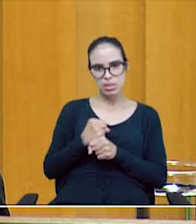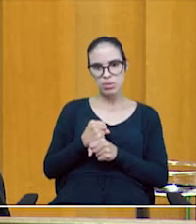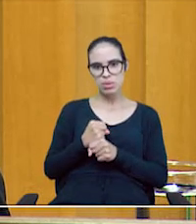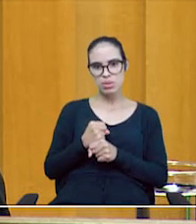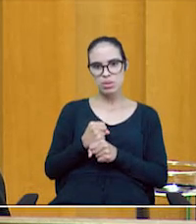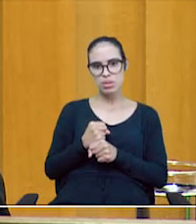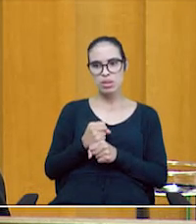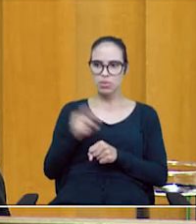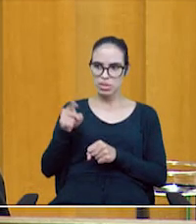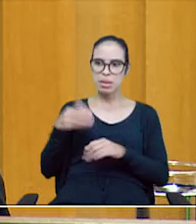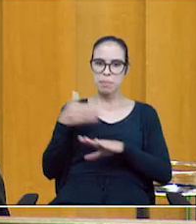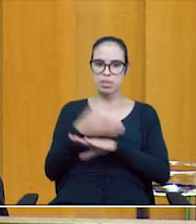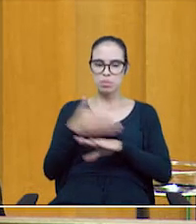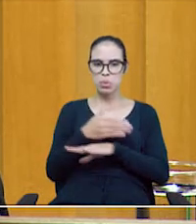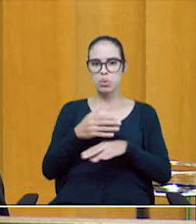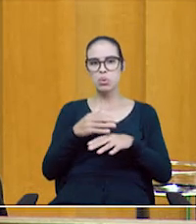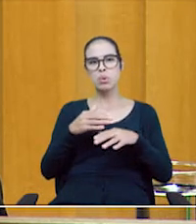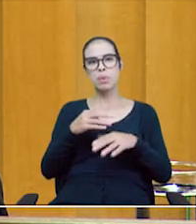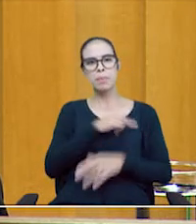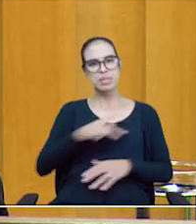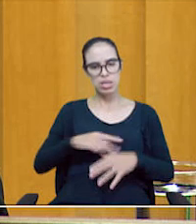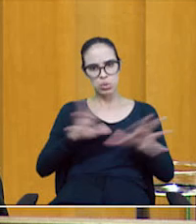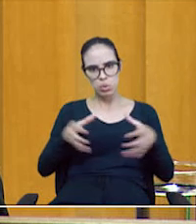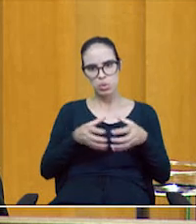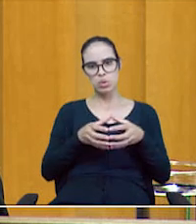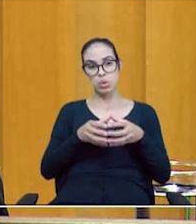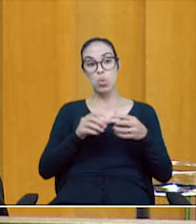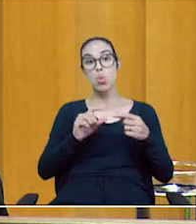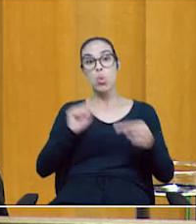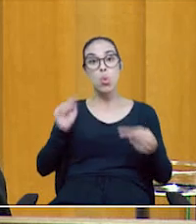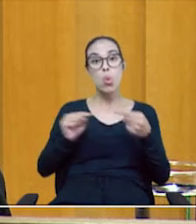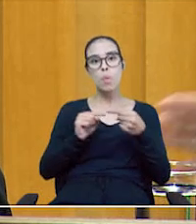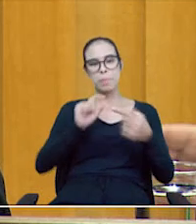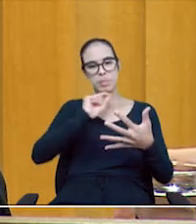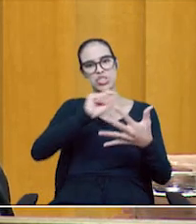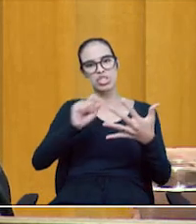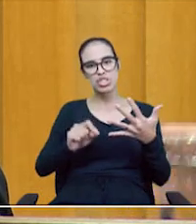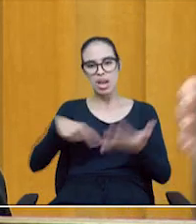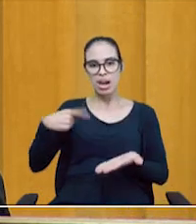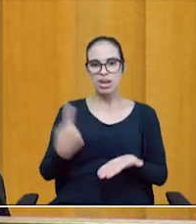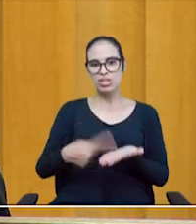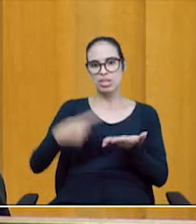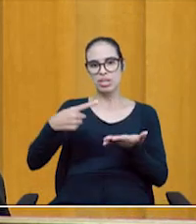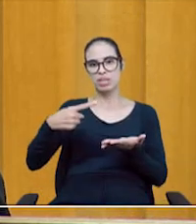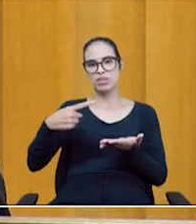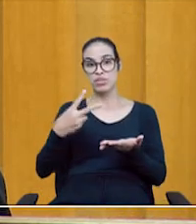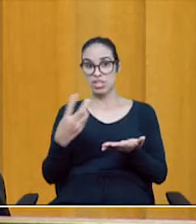comissão da efetivação dos objetivos da agenda, Objetivos de Desenvolvimento Sustentável da Agenda 2030 da